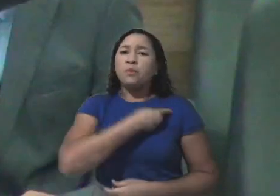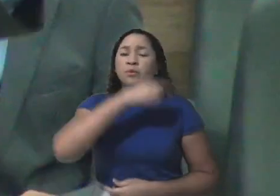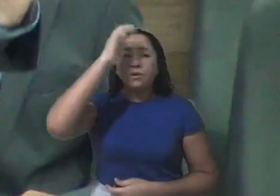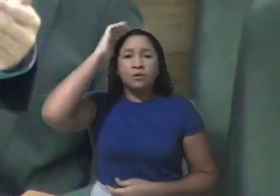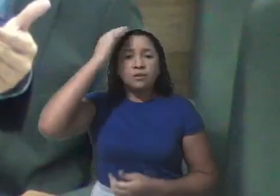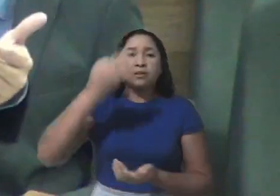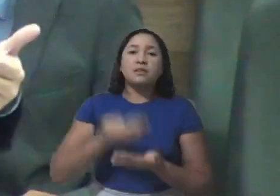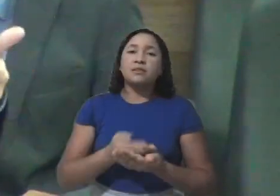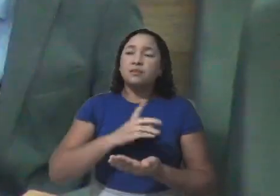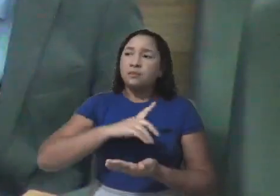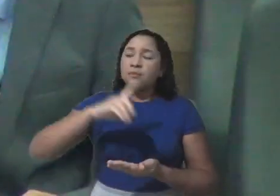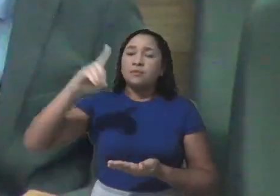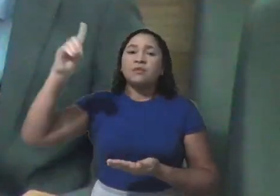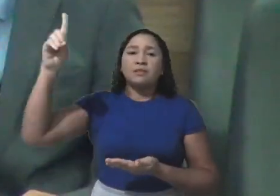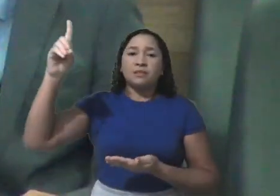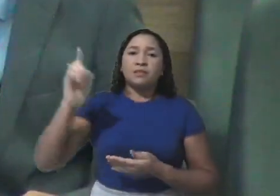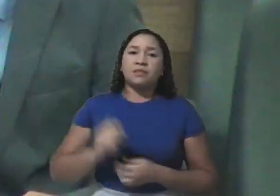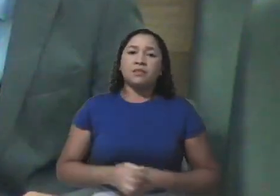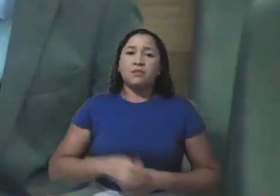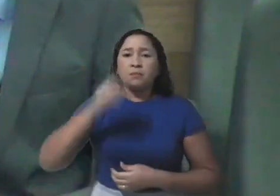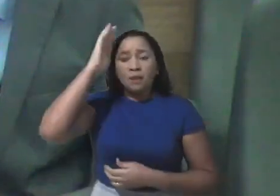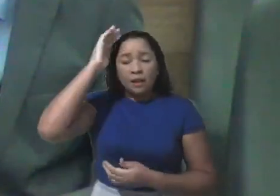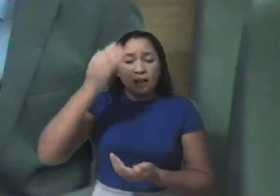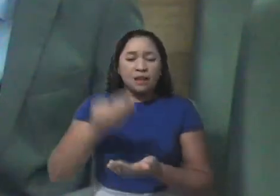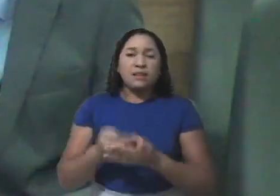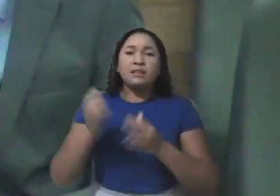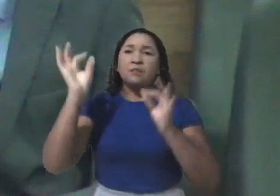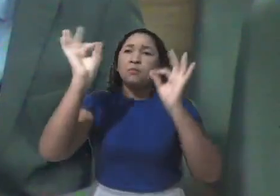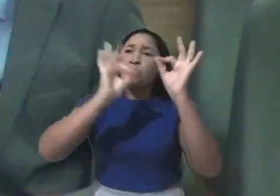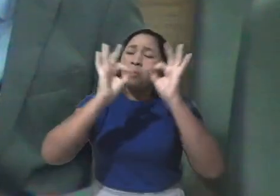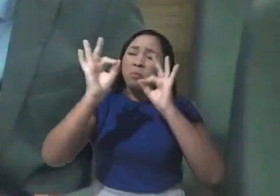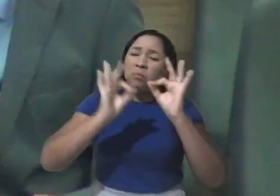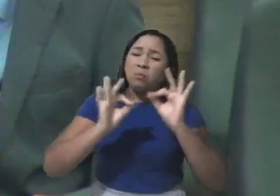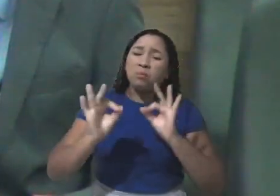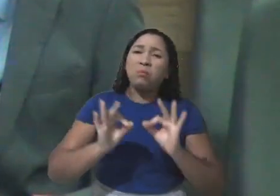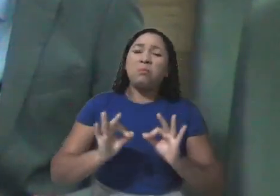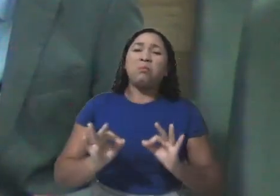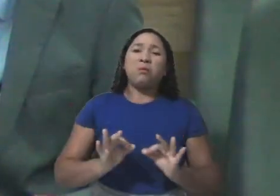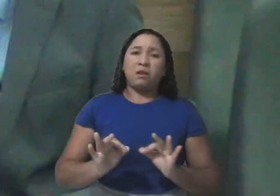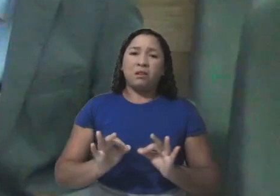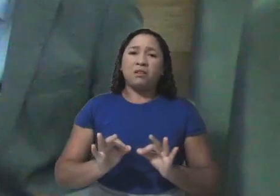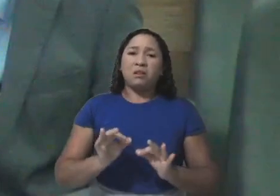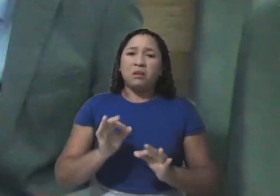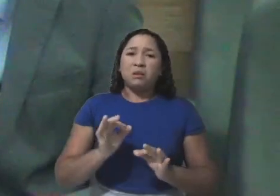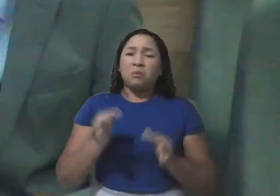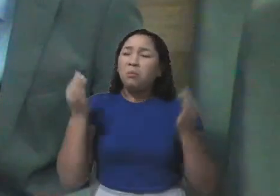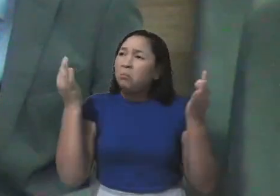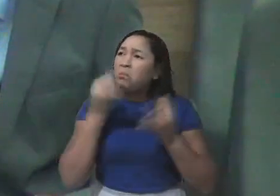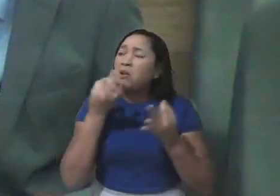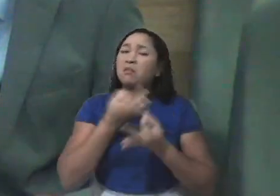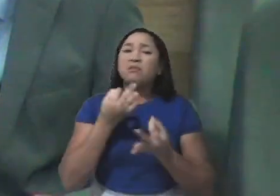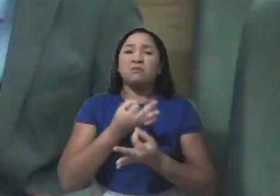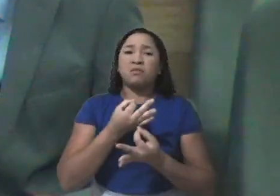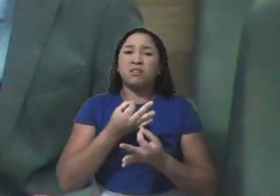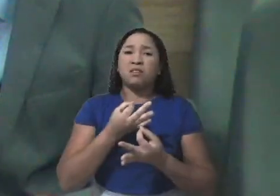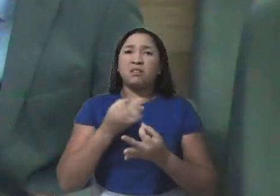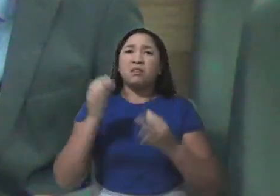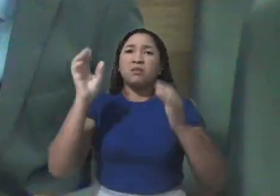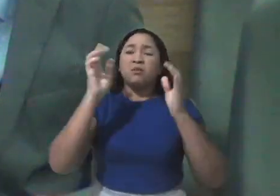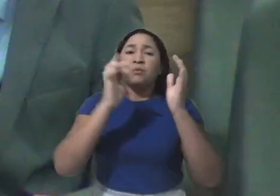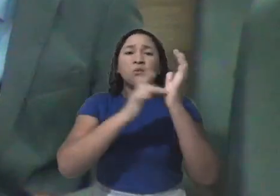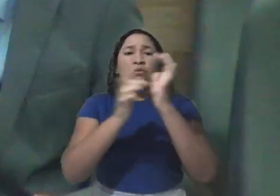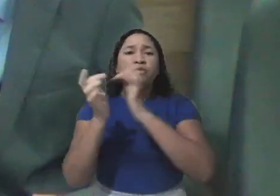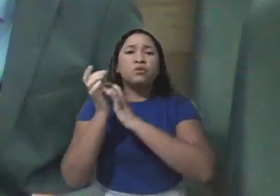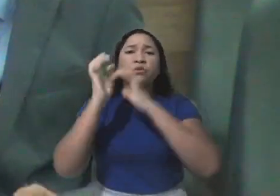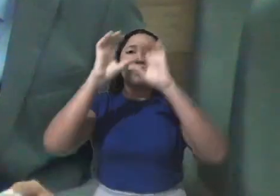de redenção até a sua vinda para levar a igreja para morar no céu. E